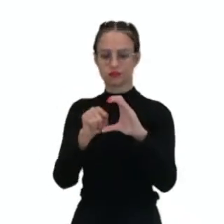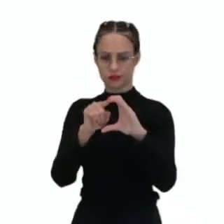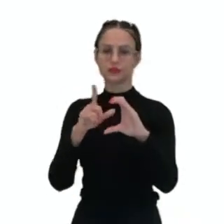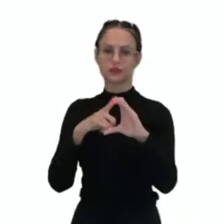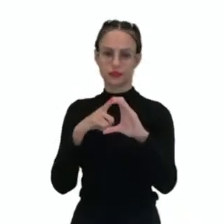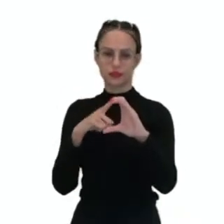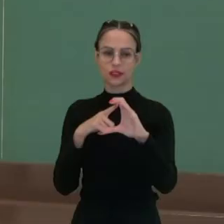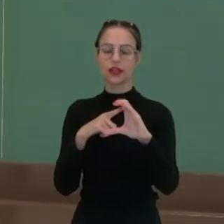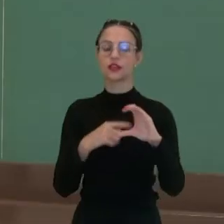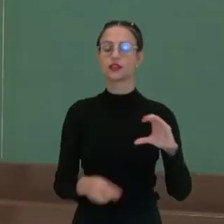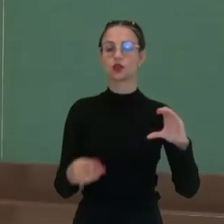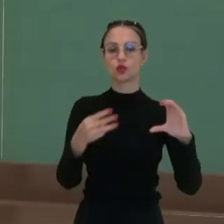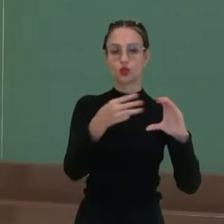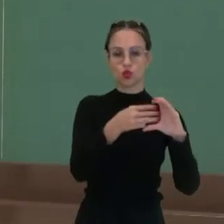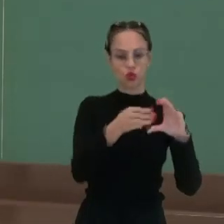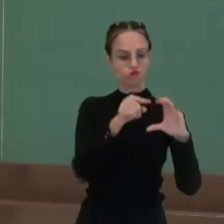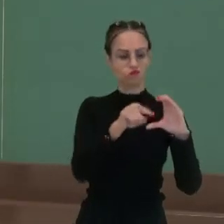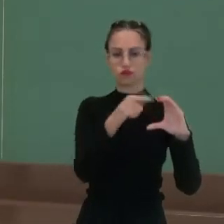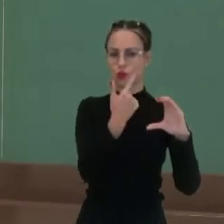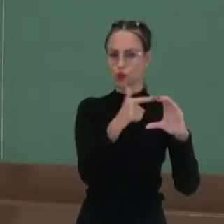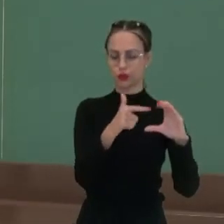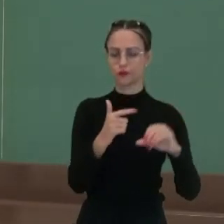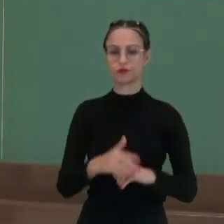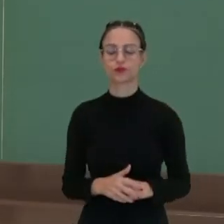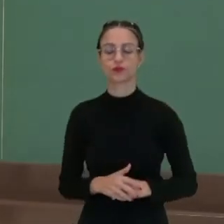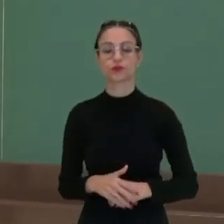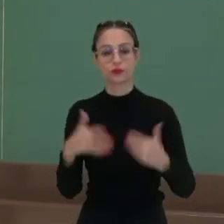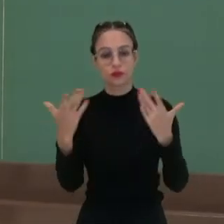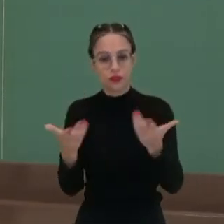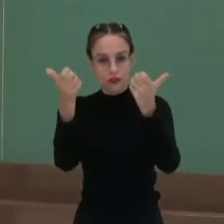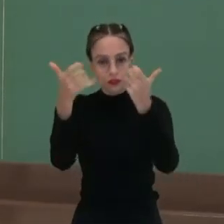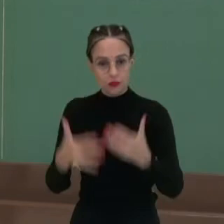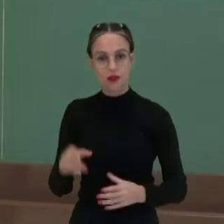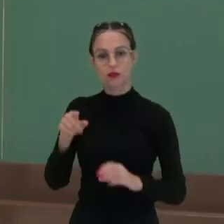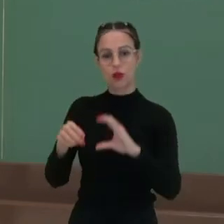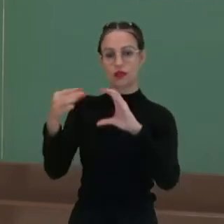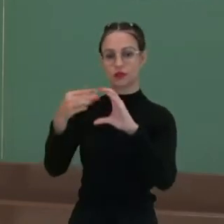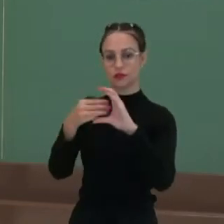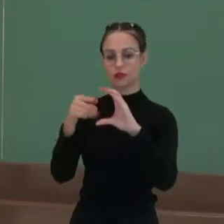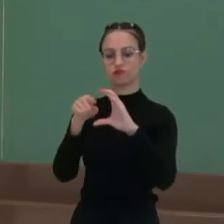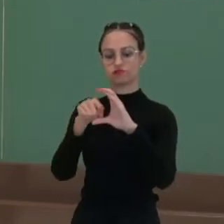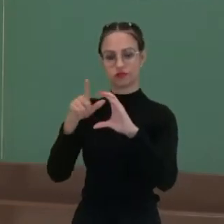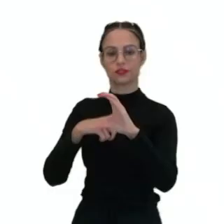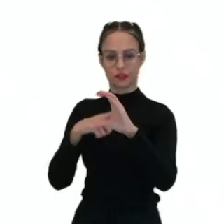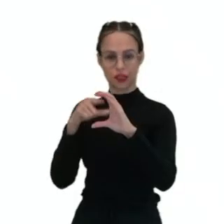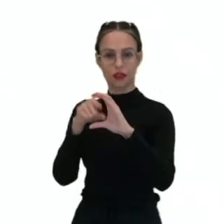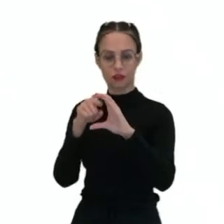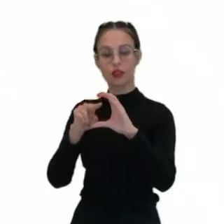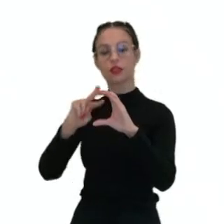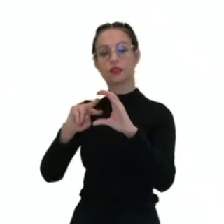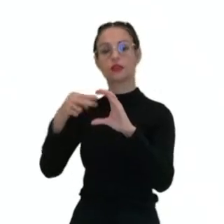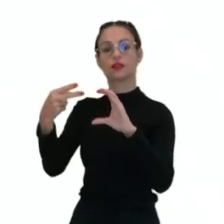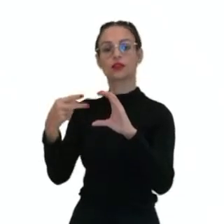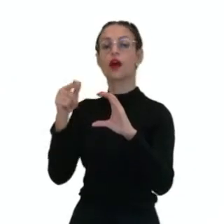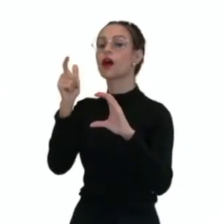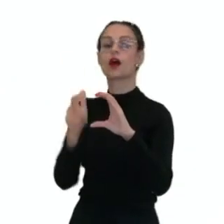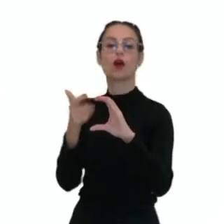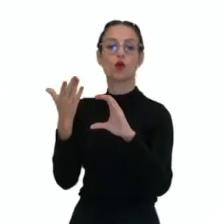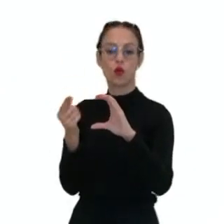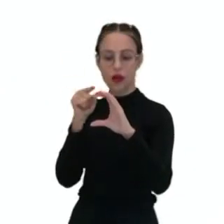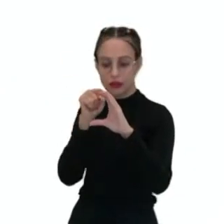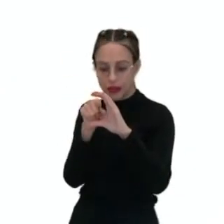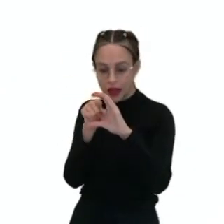aqui de uma célula procariótica. Então, falando da eucariótica, esse DNA estará onde?